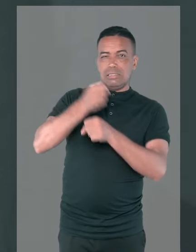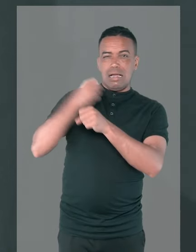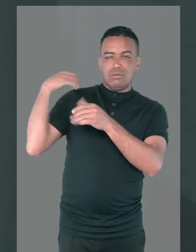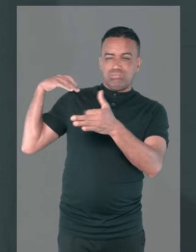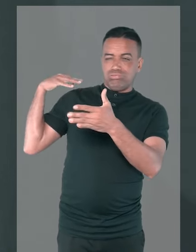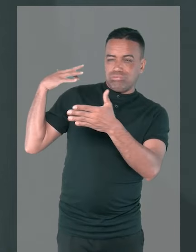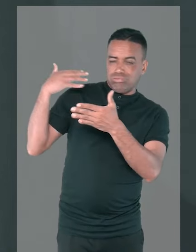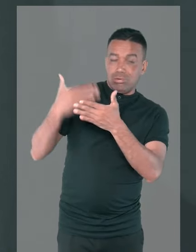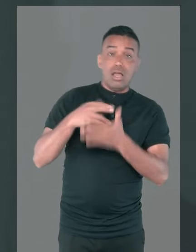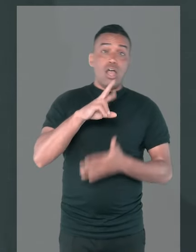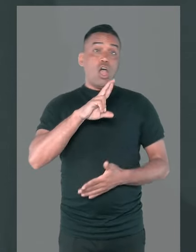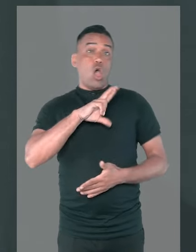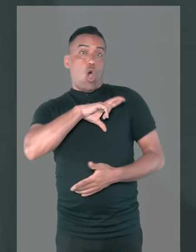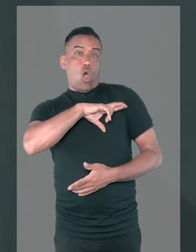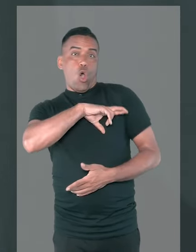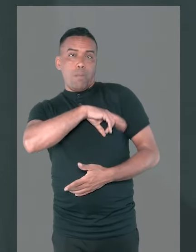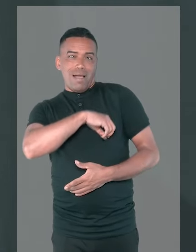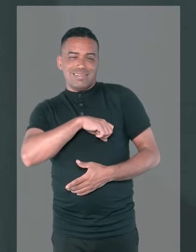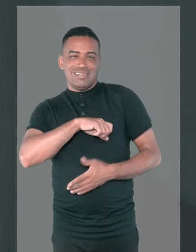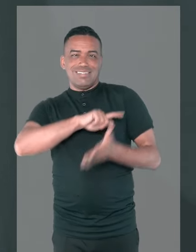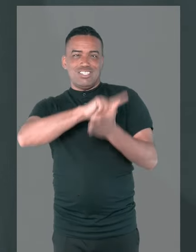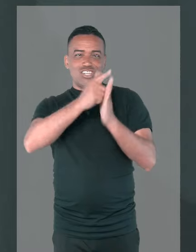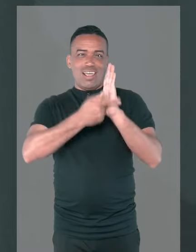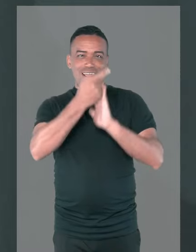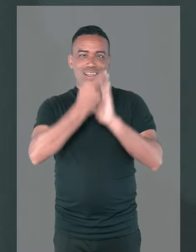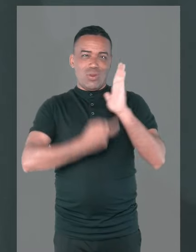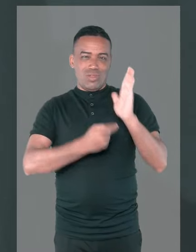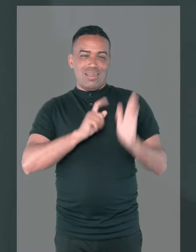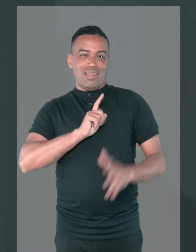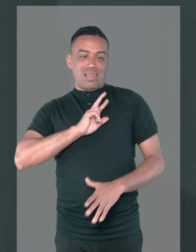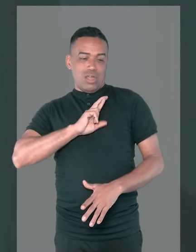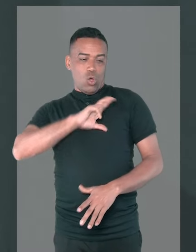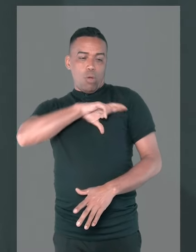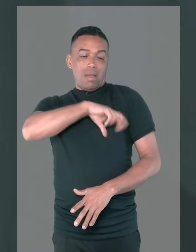romances. E o romance, ele exige disciplina,